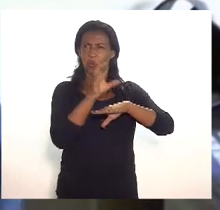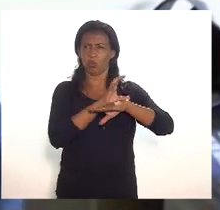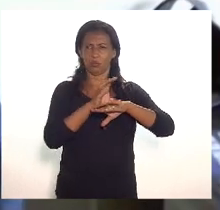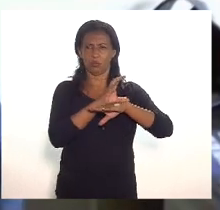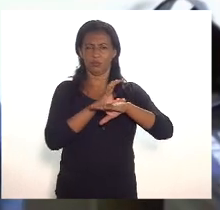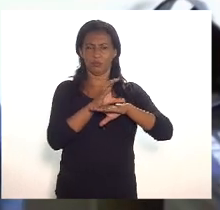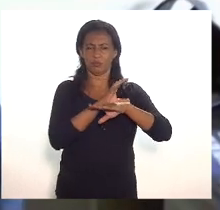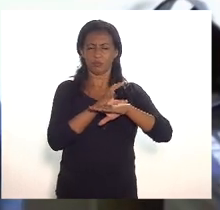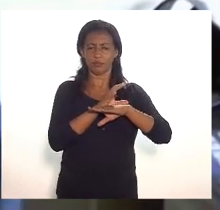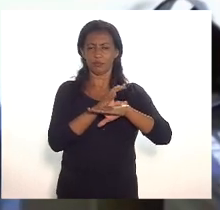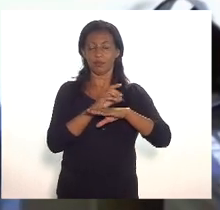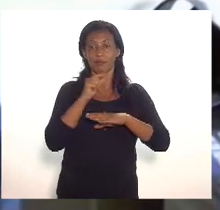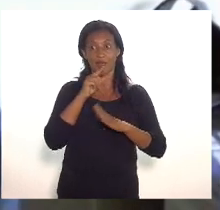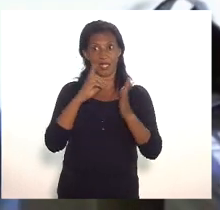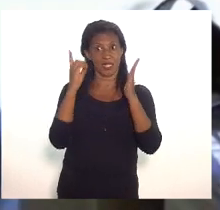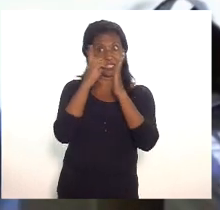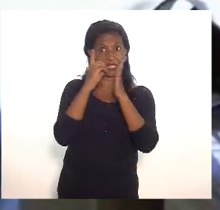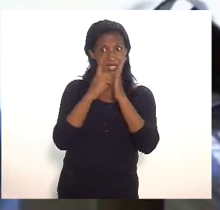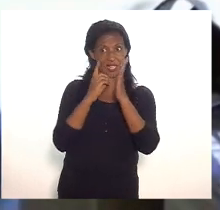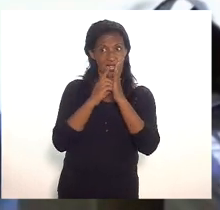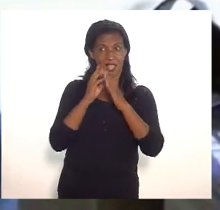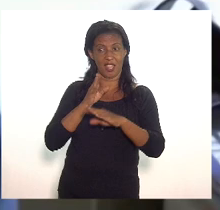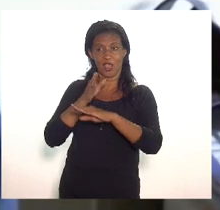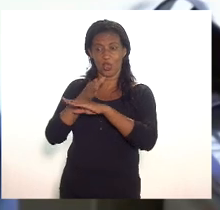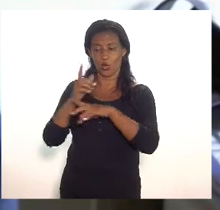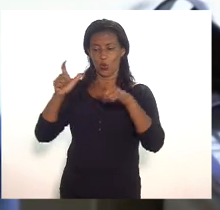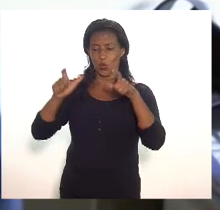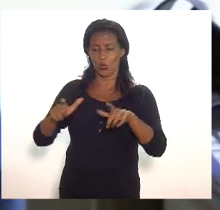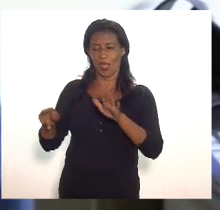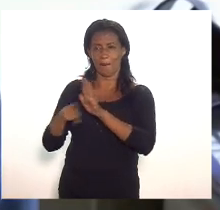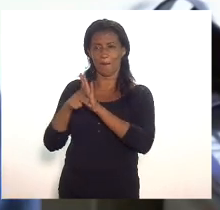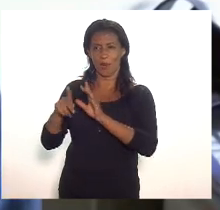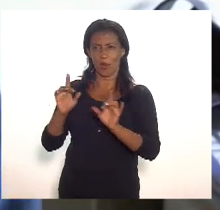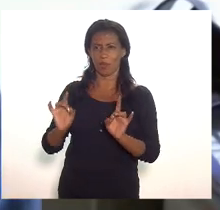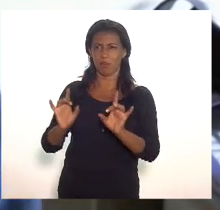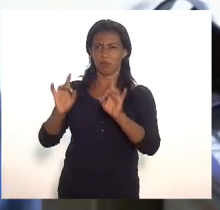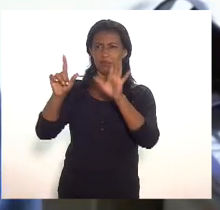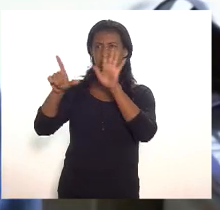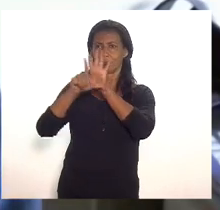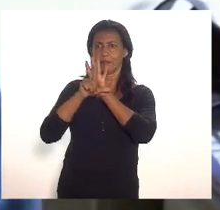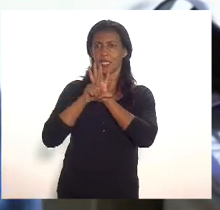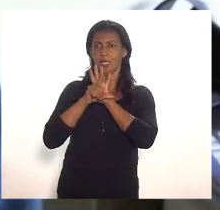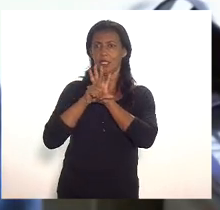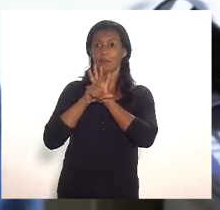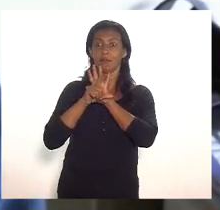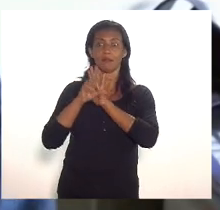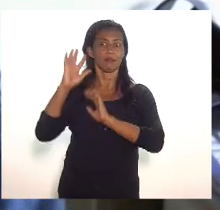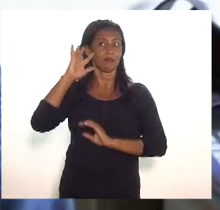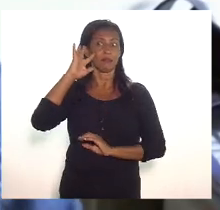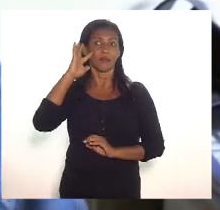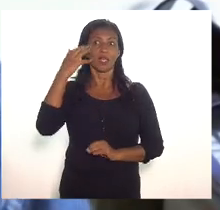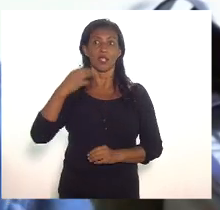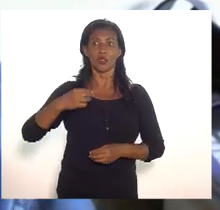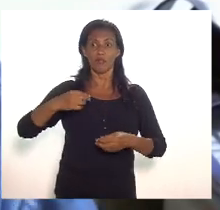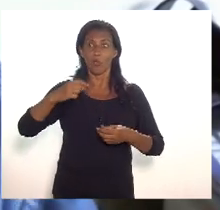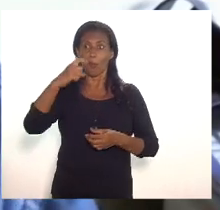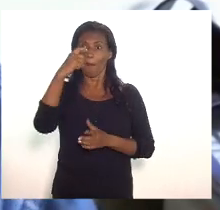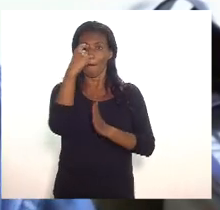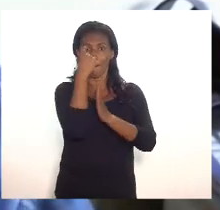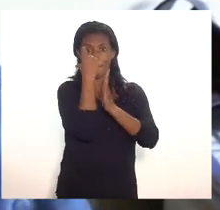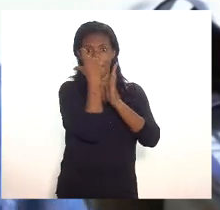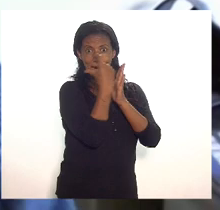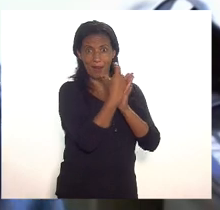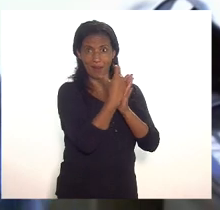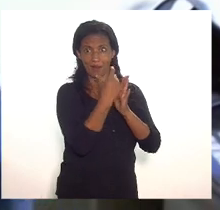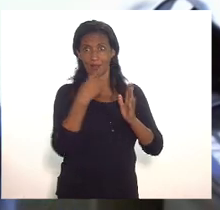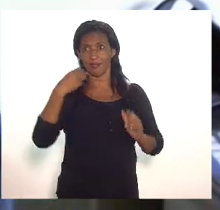Executivo que adentrou em espaço reservado à lei. Ponto. Decidiu com três parágrafos,